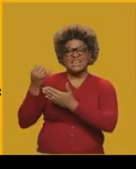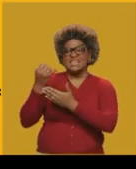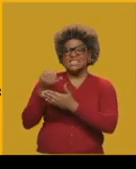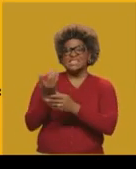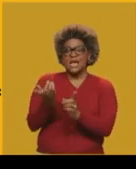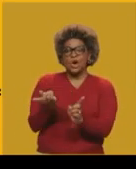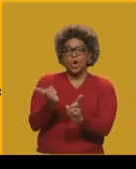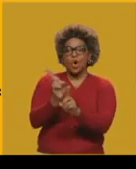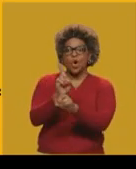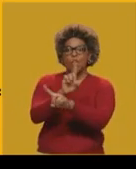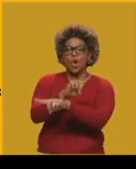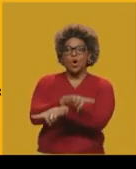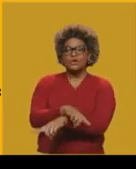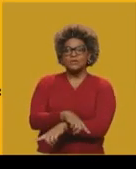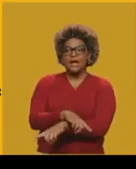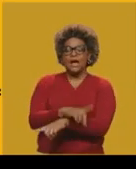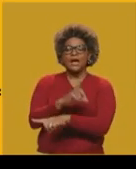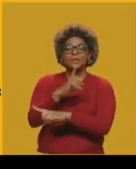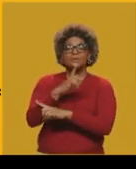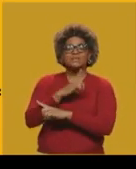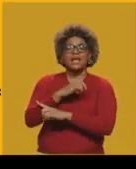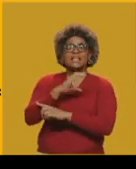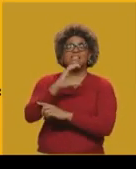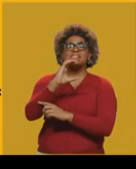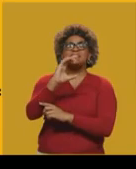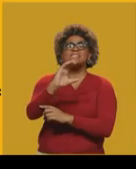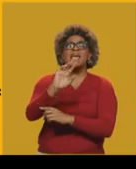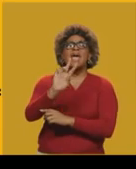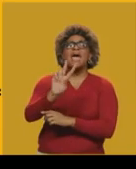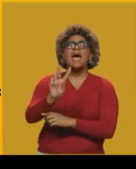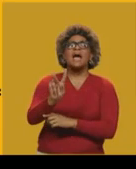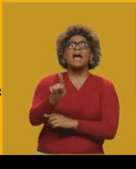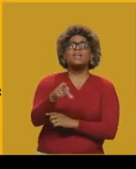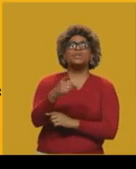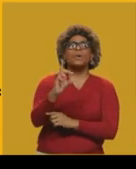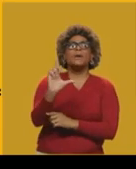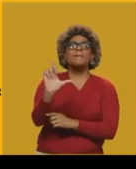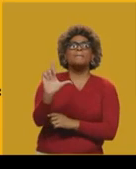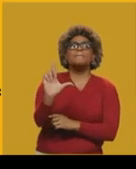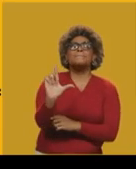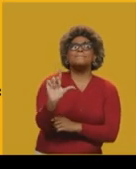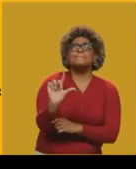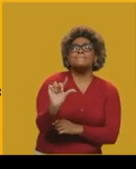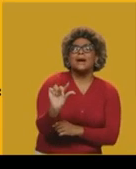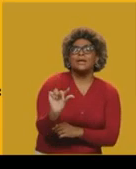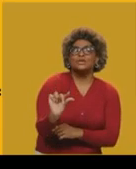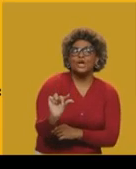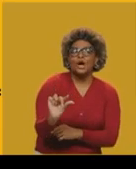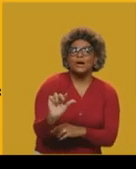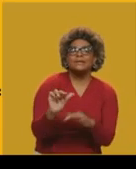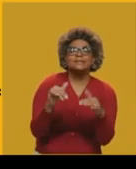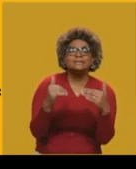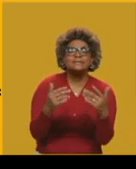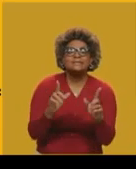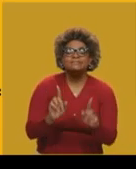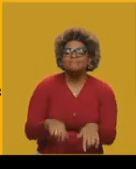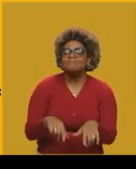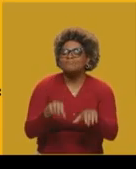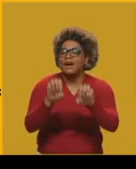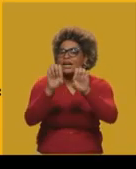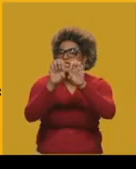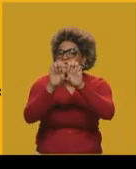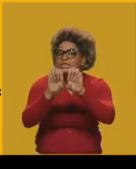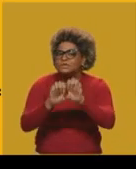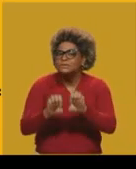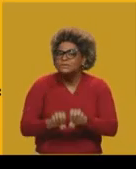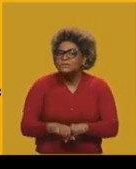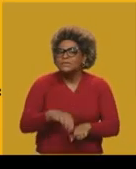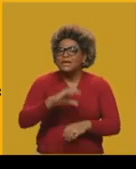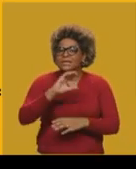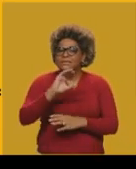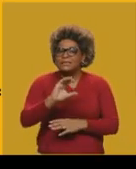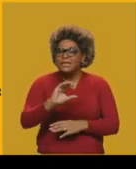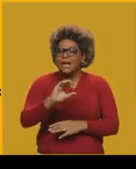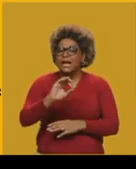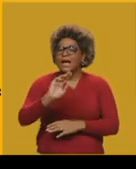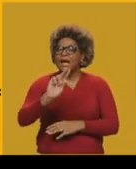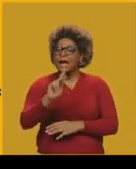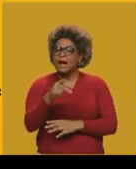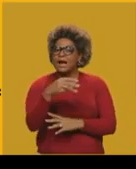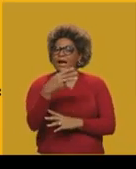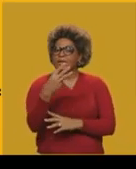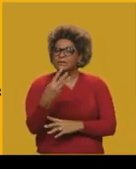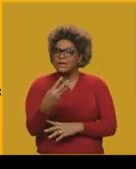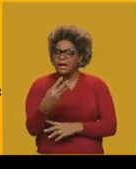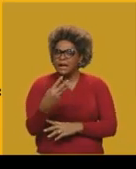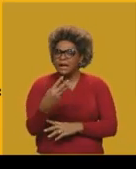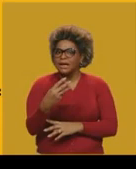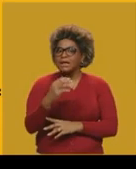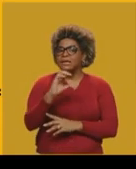teremos um CH2 a menos. Então, vamos ficar com essa estrutura. CH3, CH2, CH2,